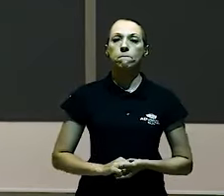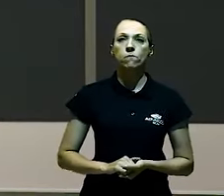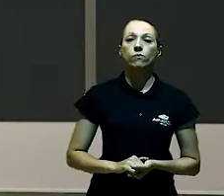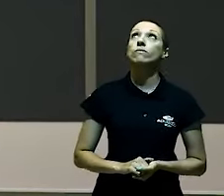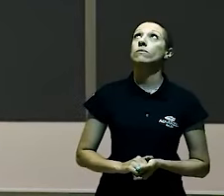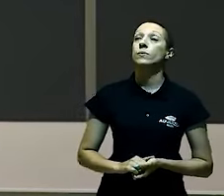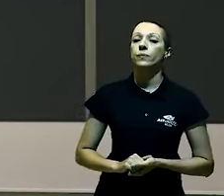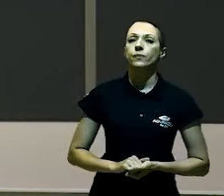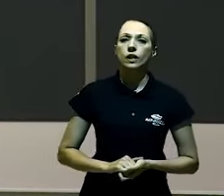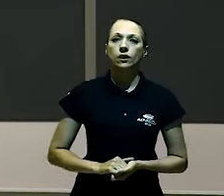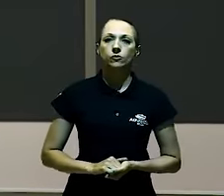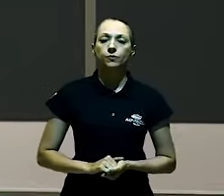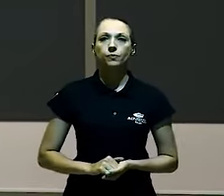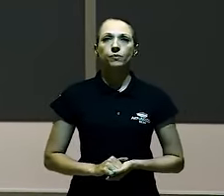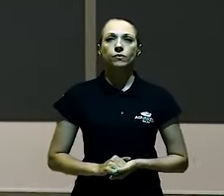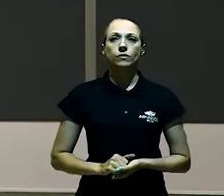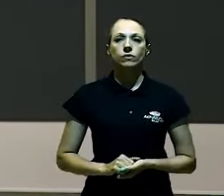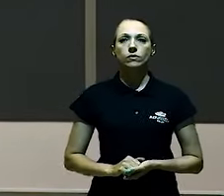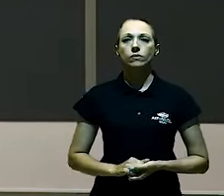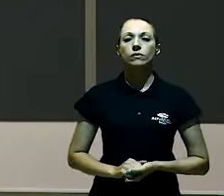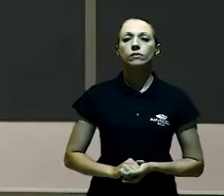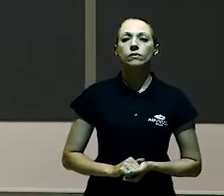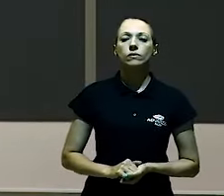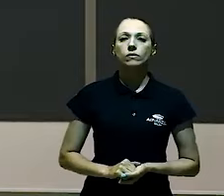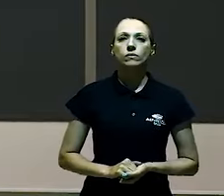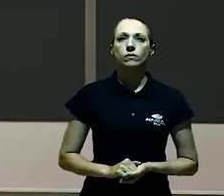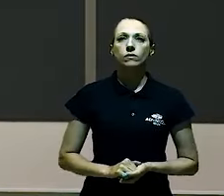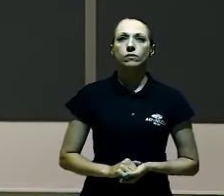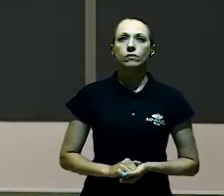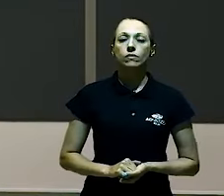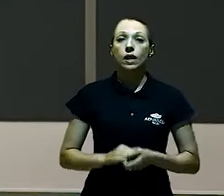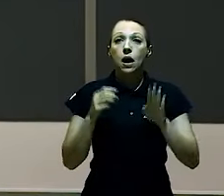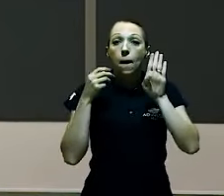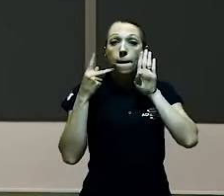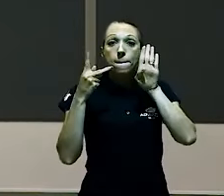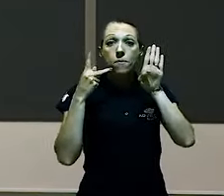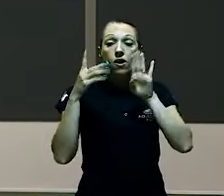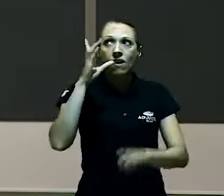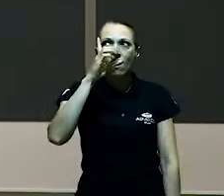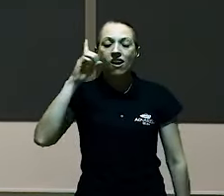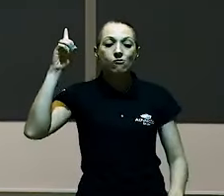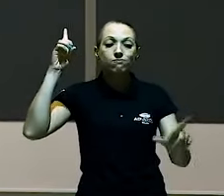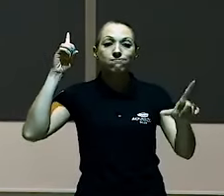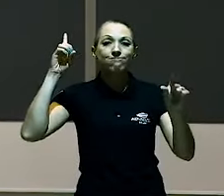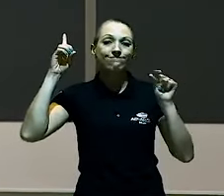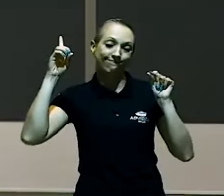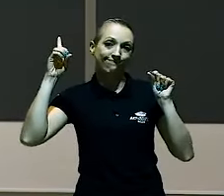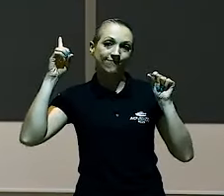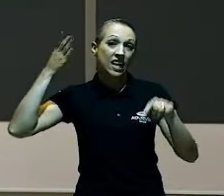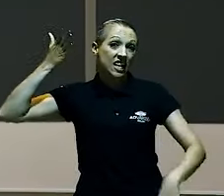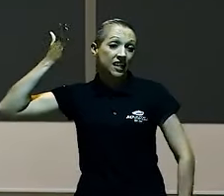o QG, era a base da presença de Deus, o lugar dos profetas. O ambiente onde a história se passa,